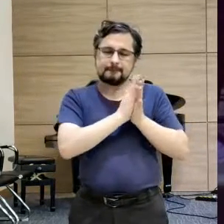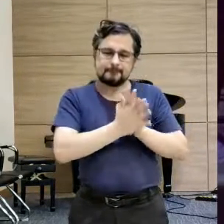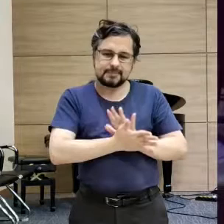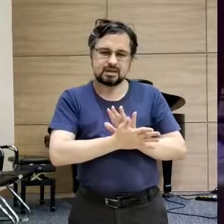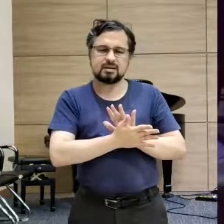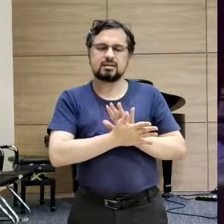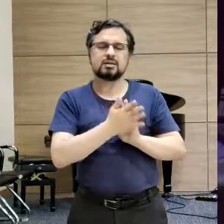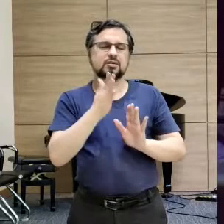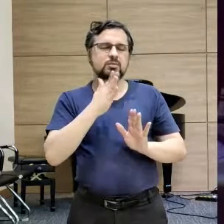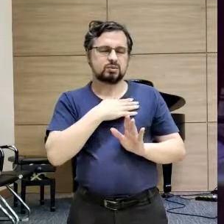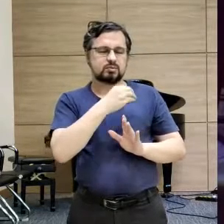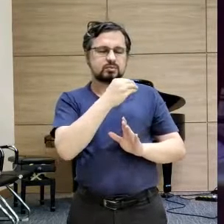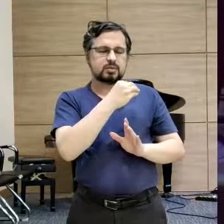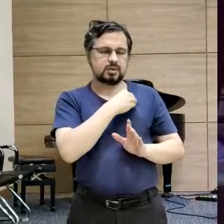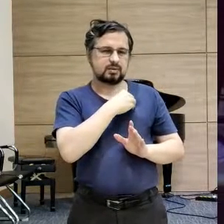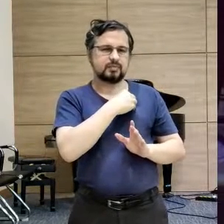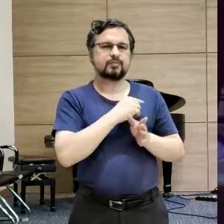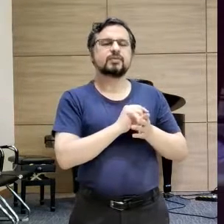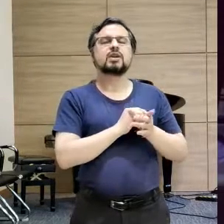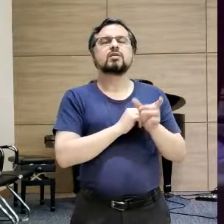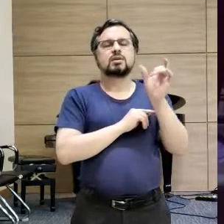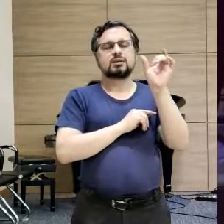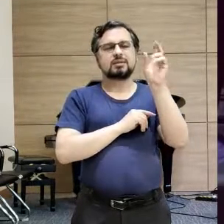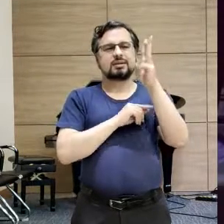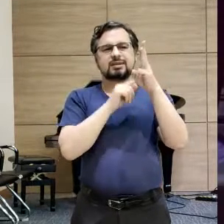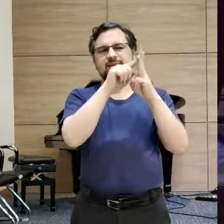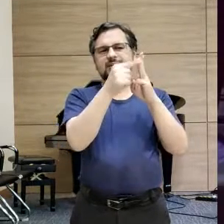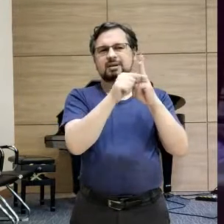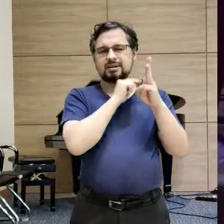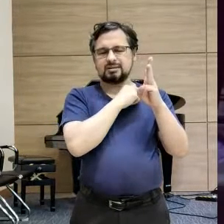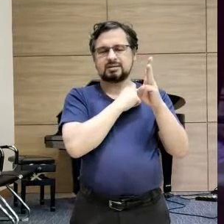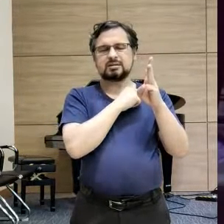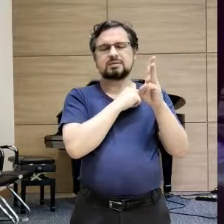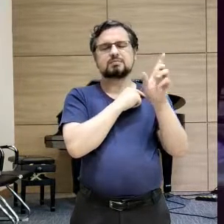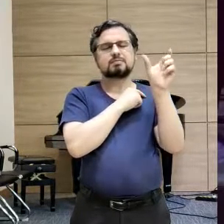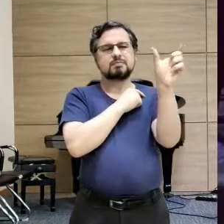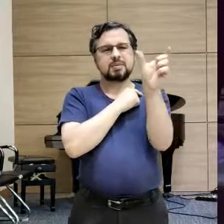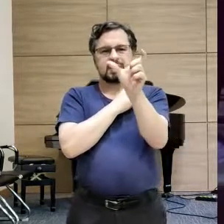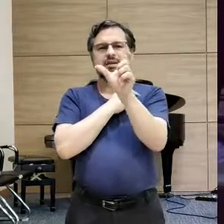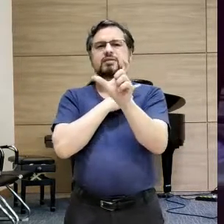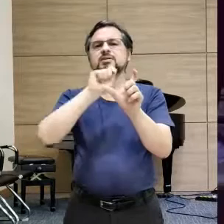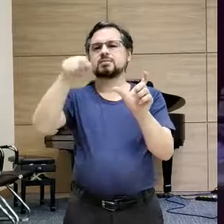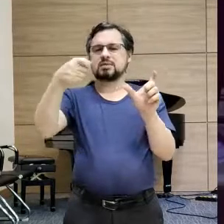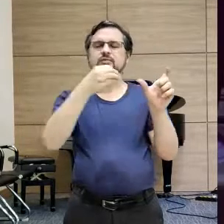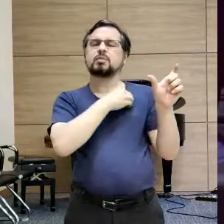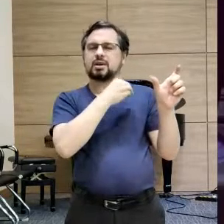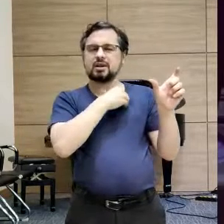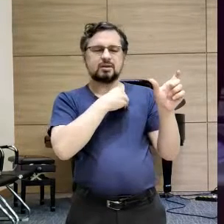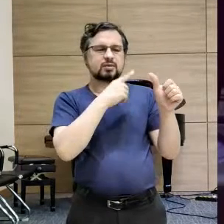pecado aqui. Transgressões é transgredir aquilo que estava estabelecido na lei do Senhor, ou seja,